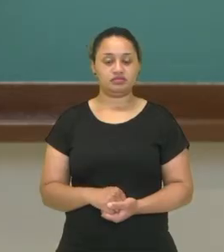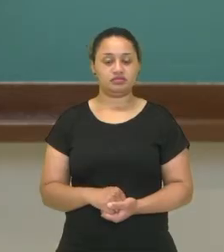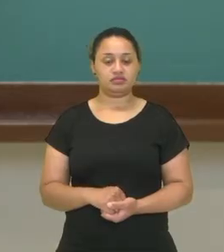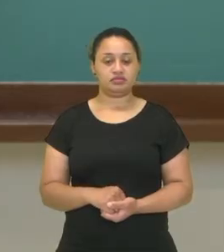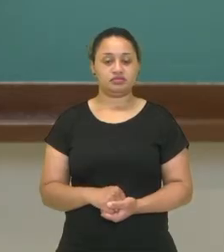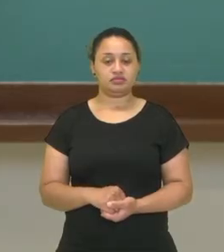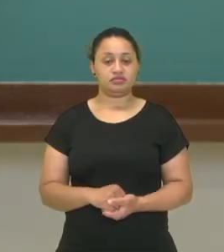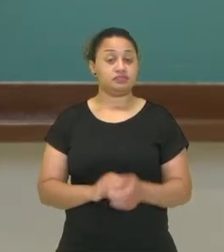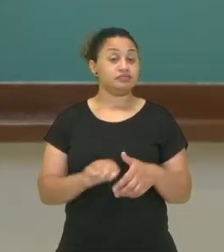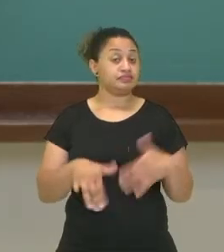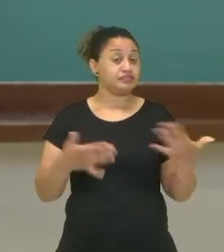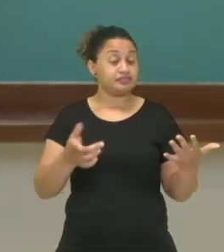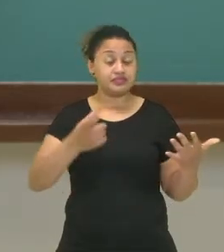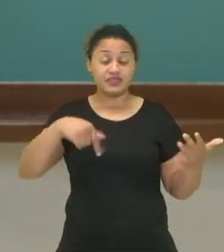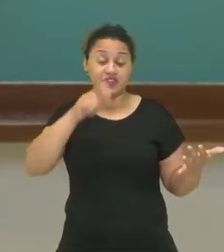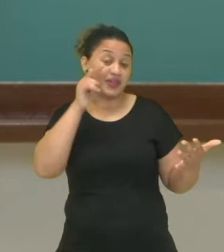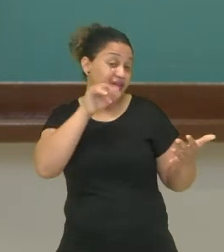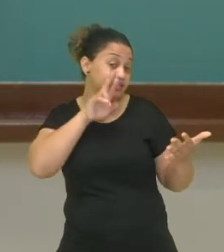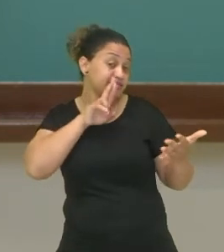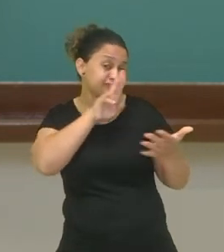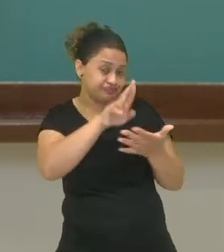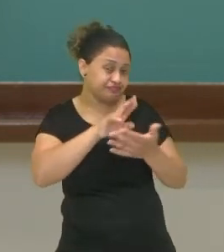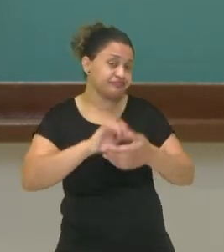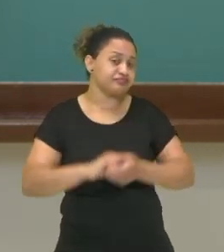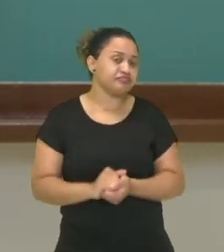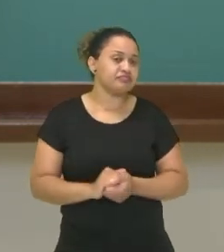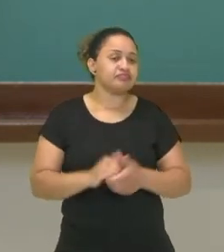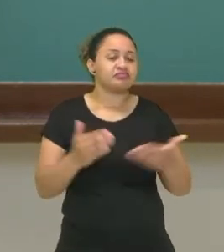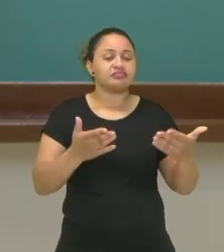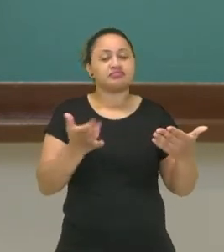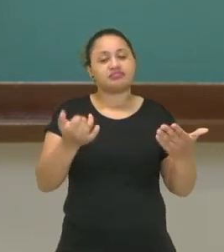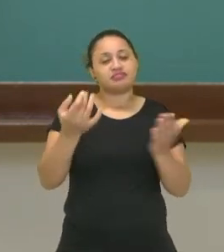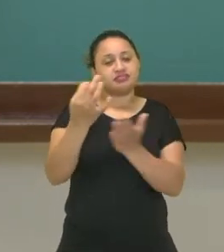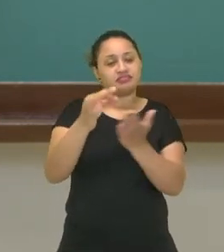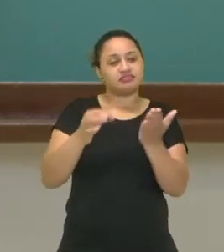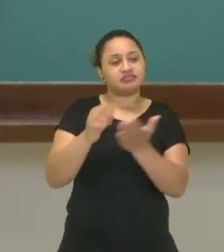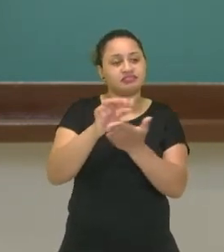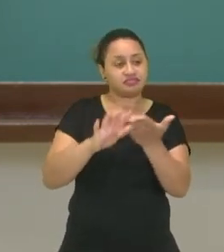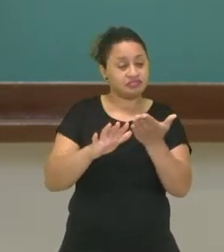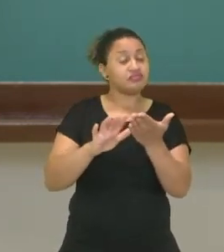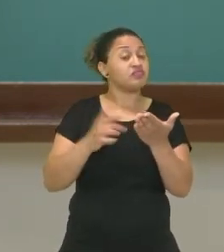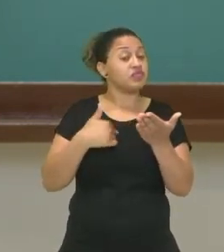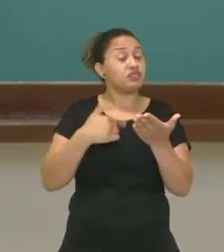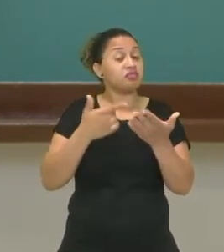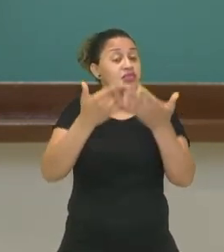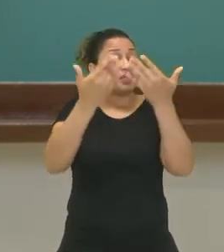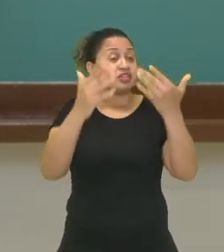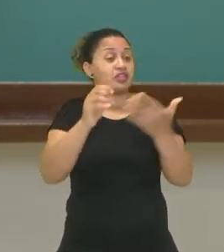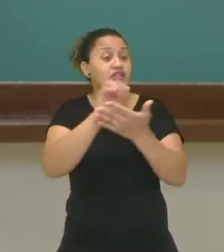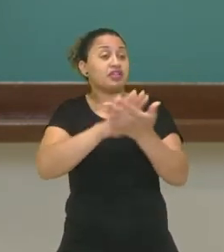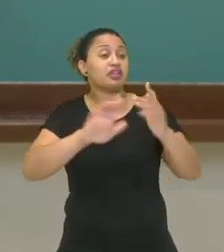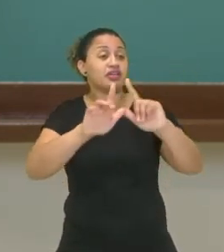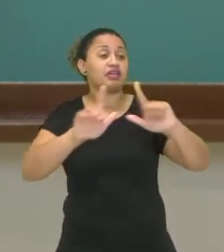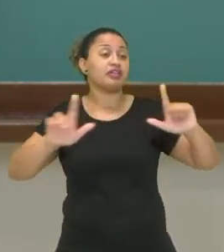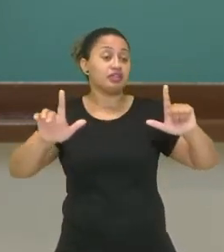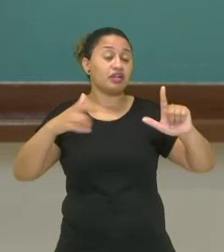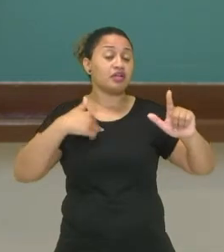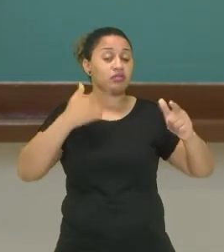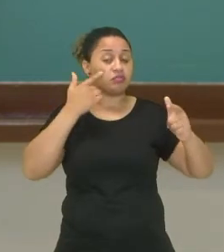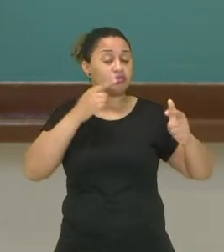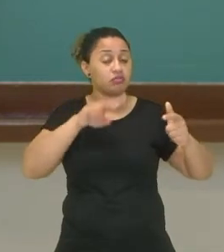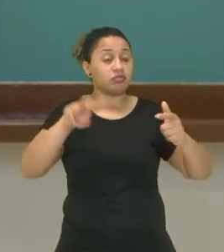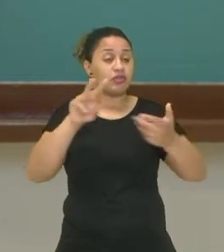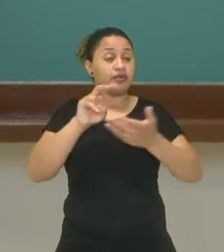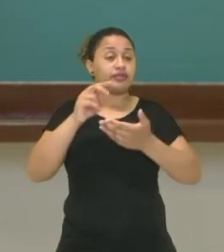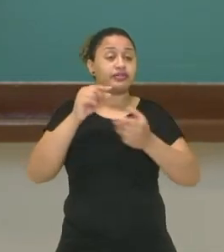Então, estudantes, conseguiram responder? Vamos analisar junto essa imagem? Só analisando aqui nós vemos